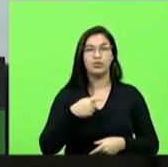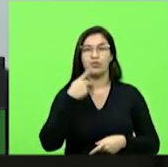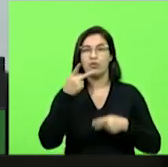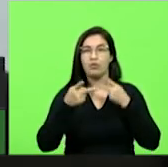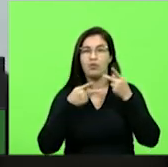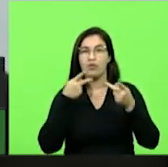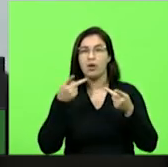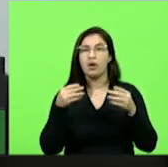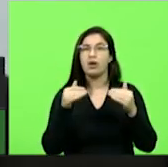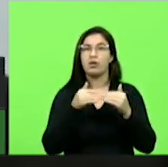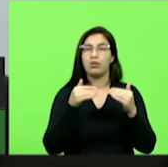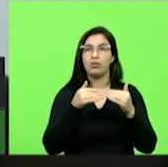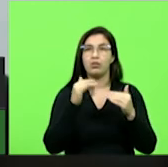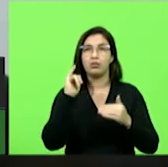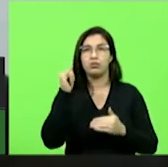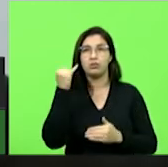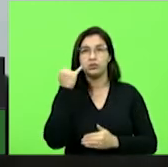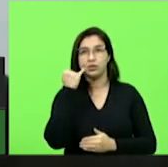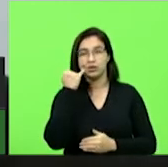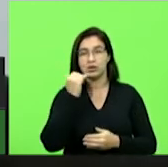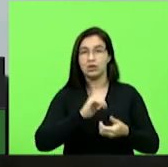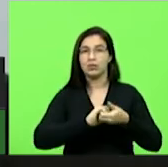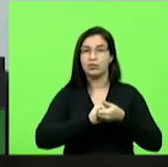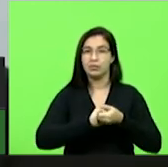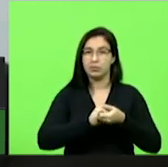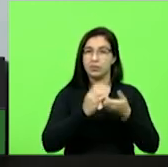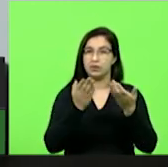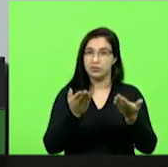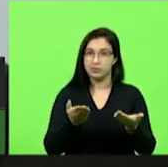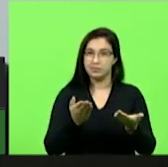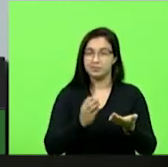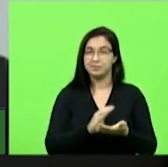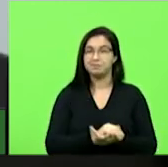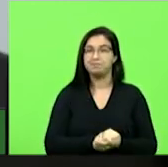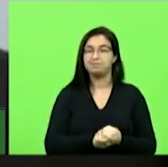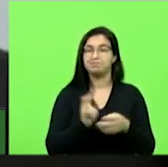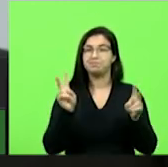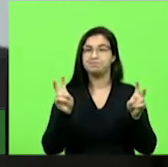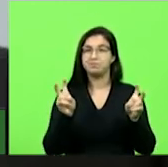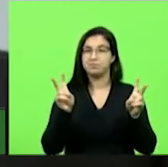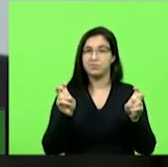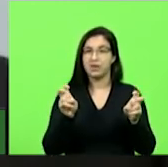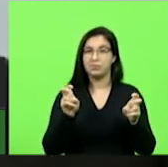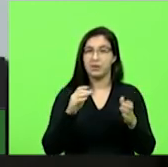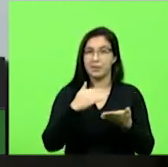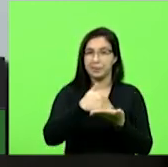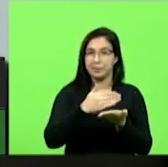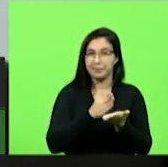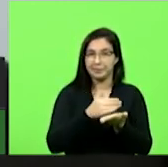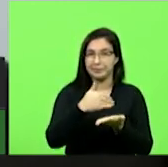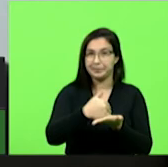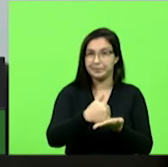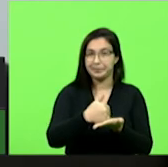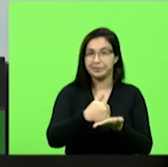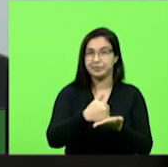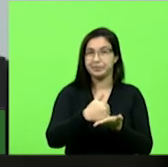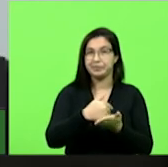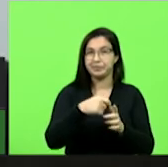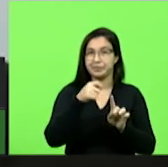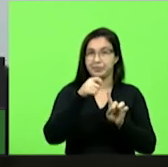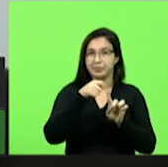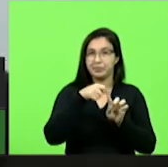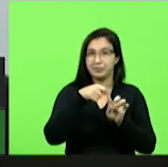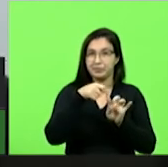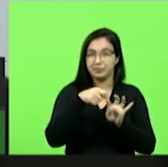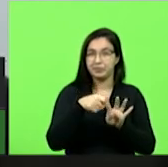deputado Jessé, assim, lhe cumprimento, deputado, sobre a questão do parcelamento de quem está